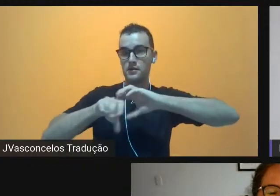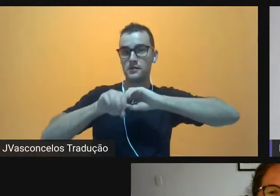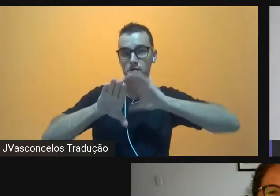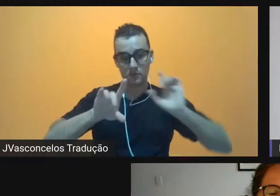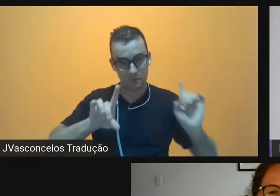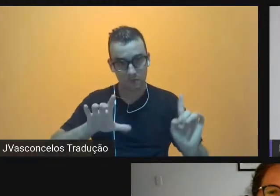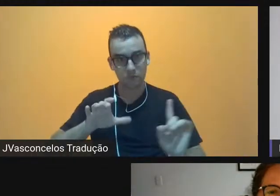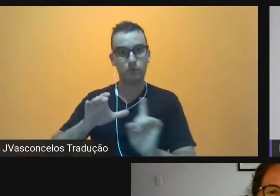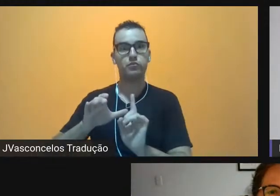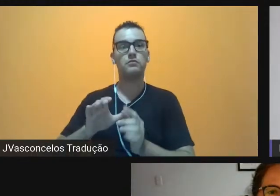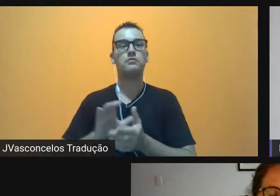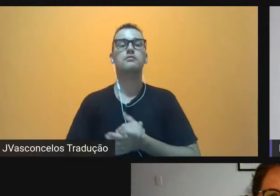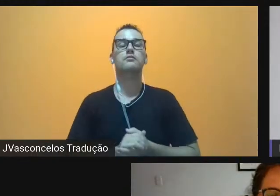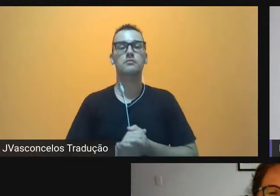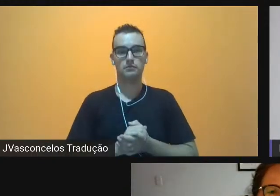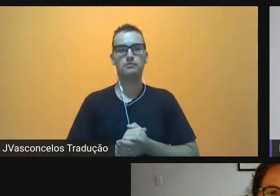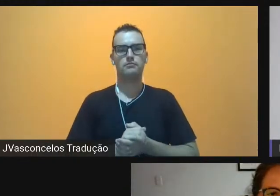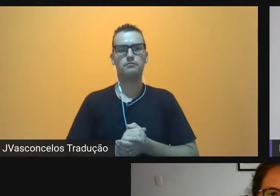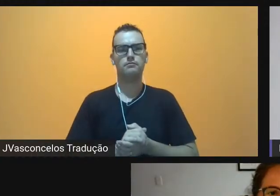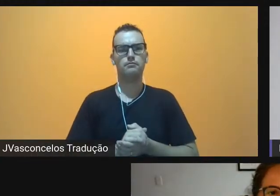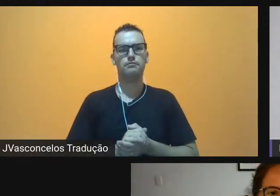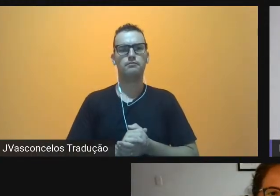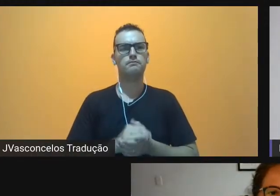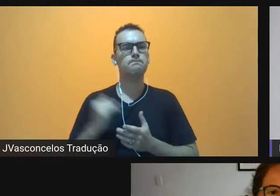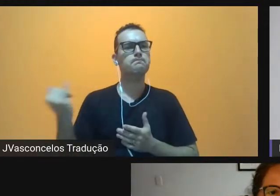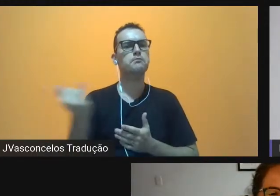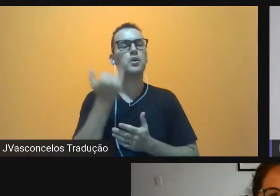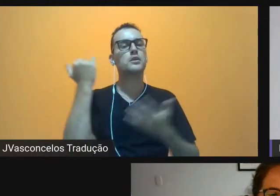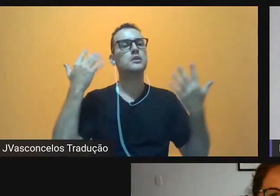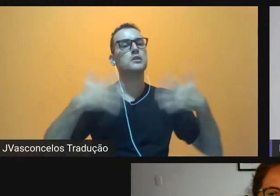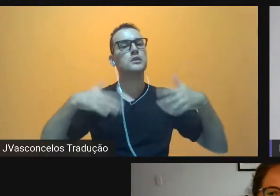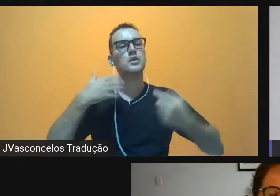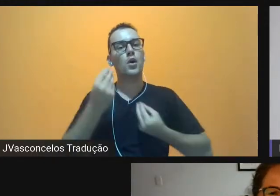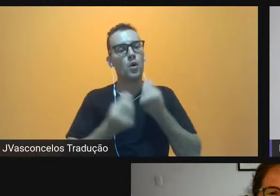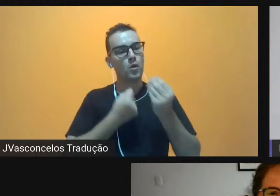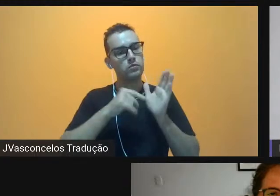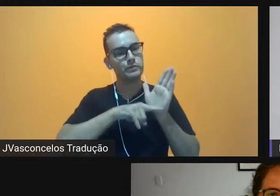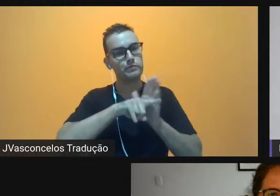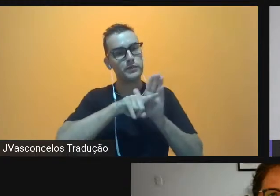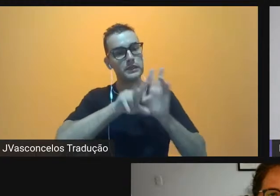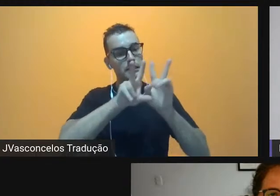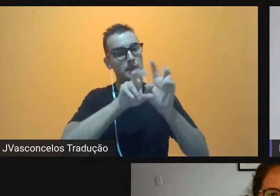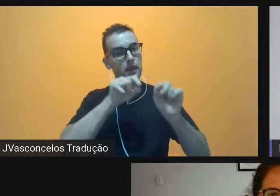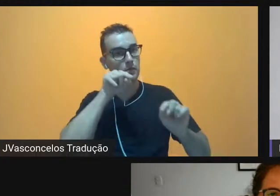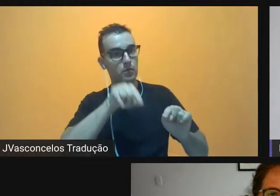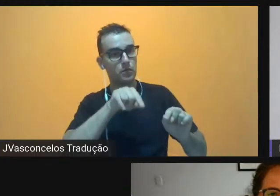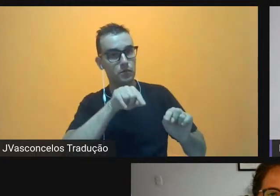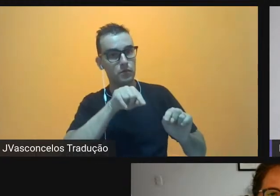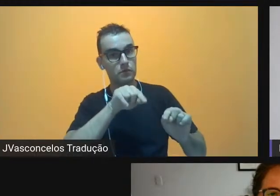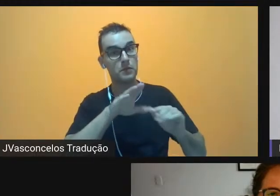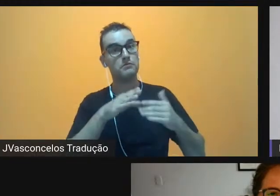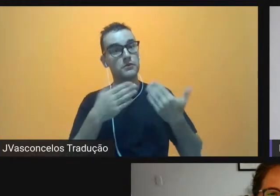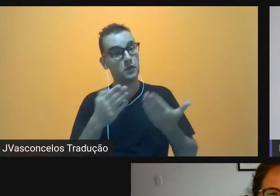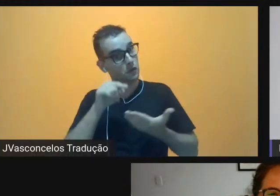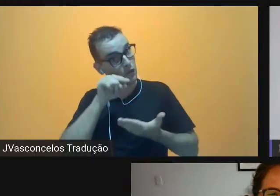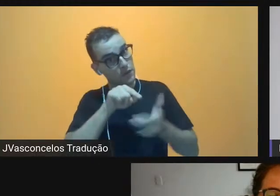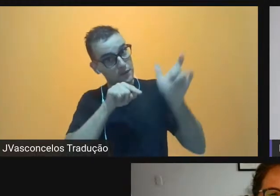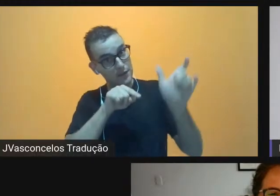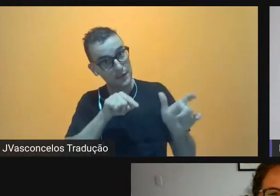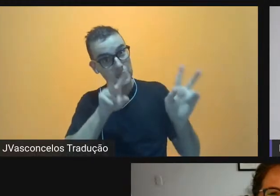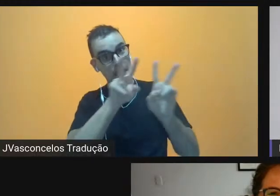É fundamental, né, trabalhos relacionados com essa temática. Aí vem você, com seu tema